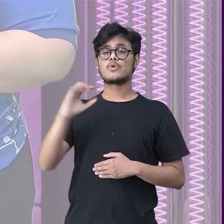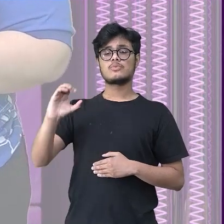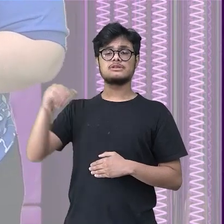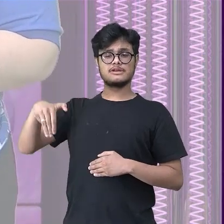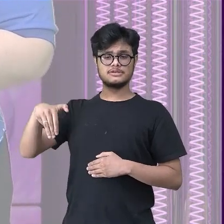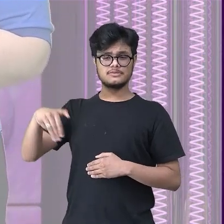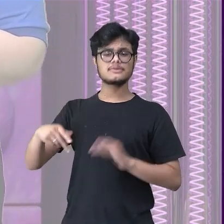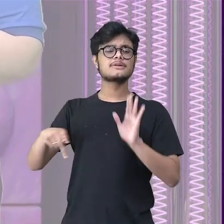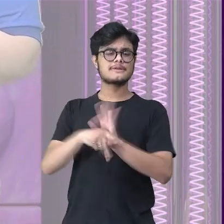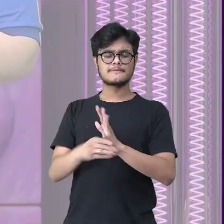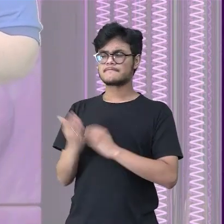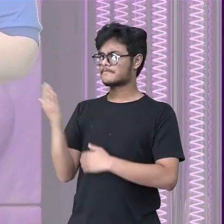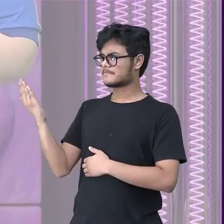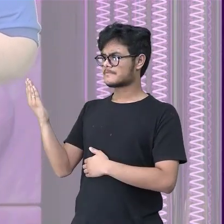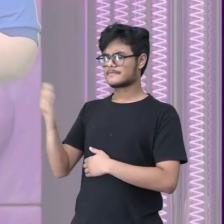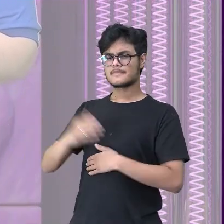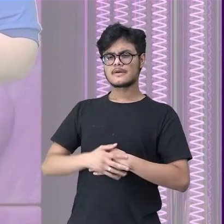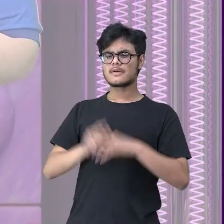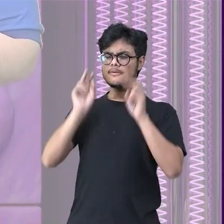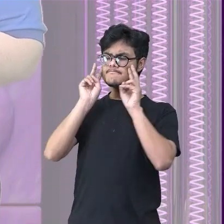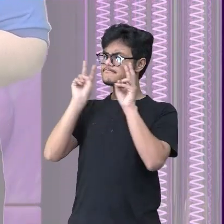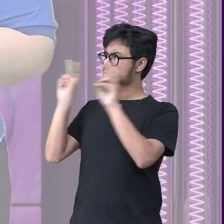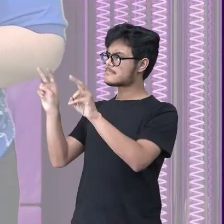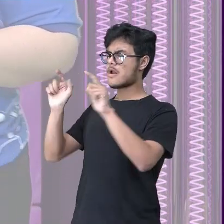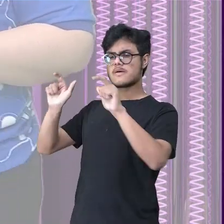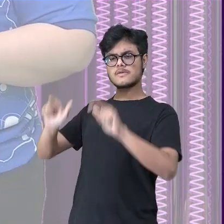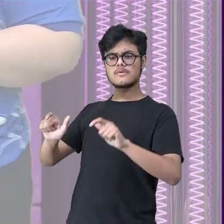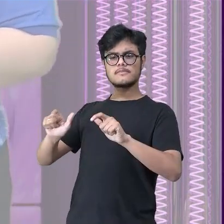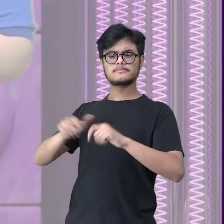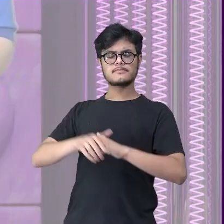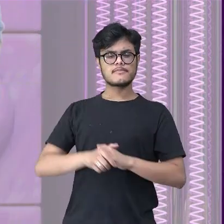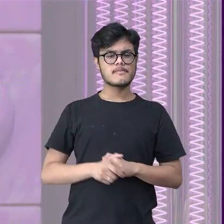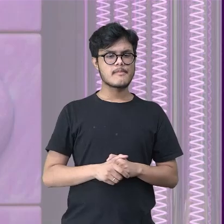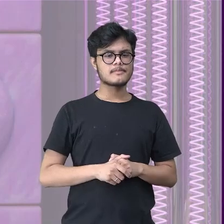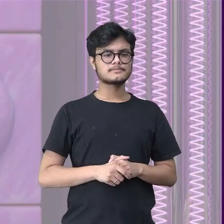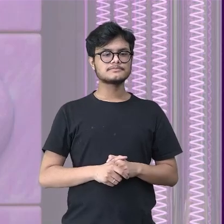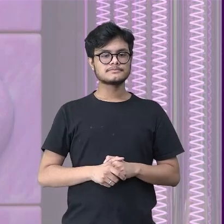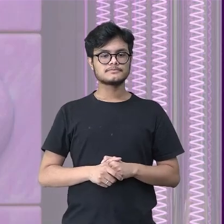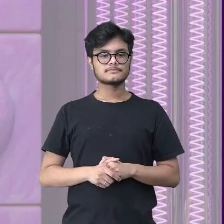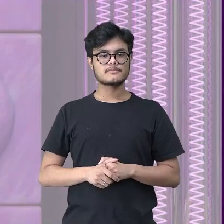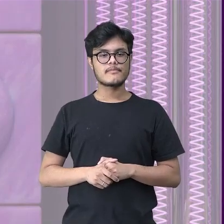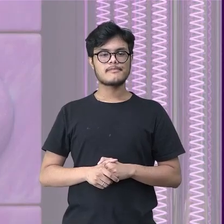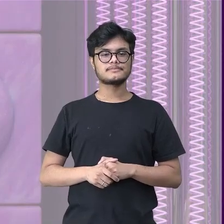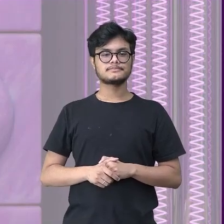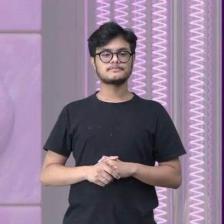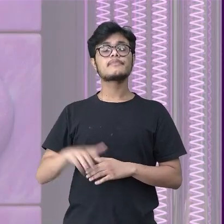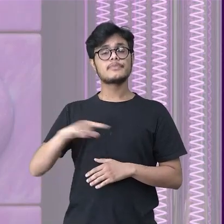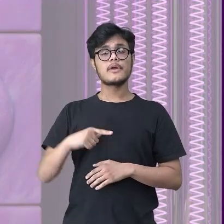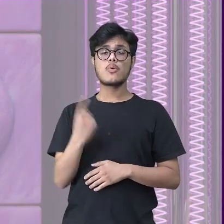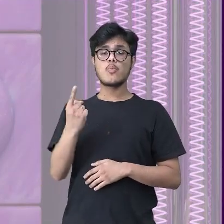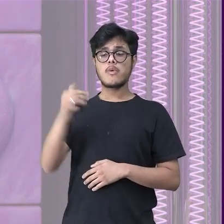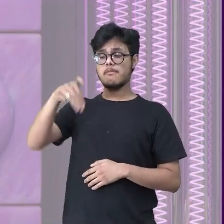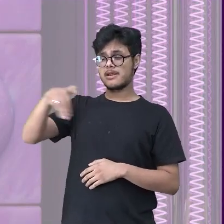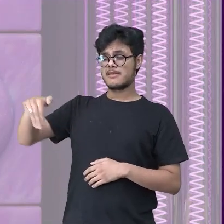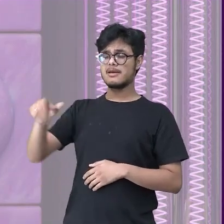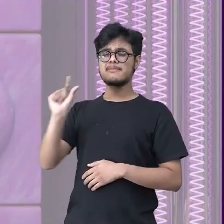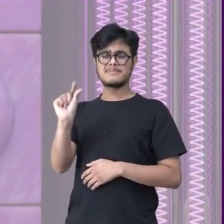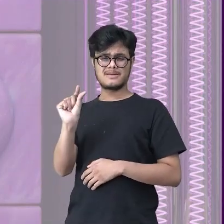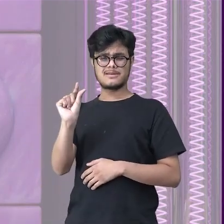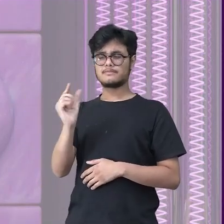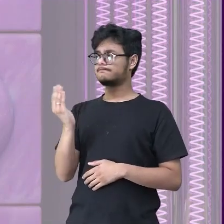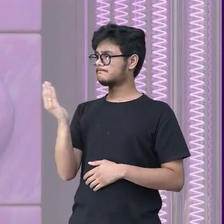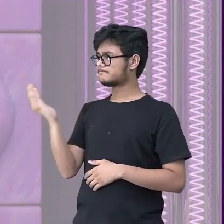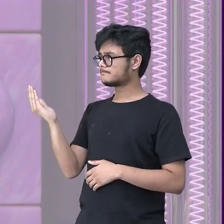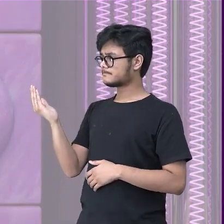na régua, aqui está dado o zoom nesse 1 centímetro. E aqui a gente pode ver o milímetro, olha só, é uma partezinha dessa